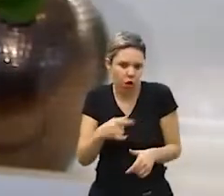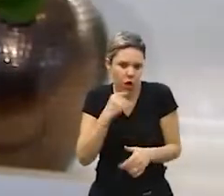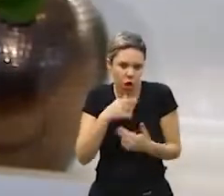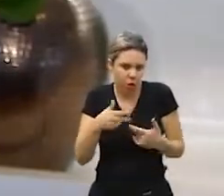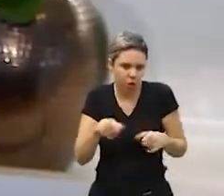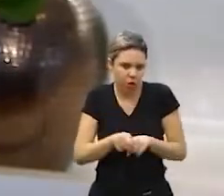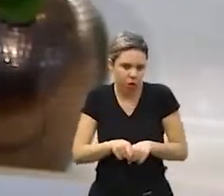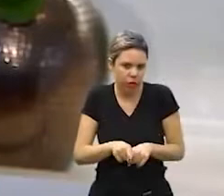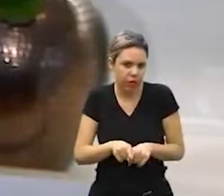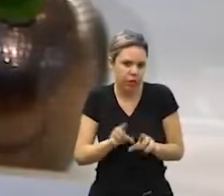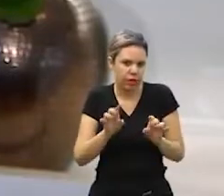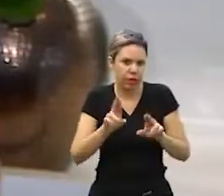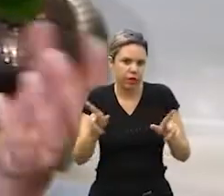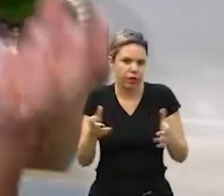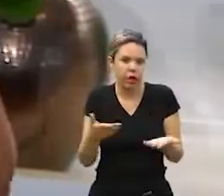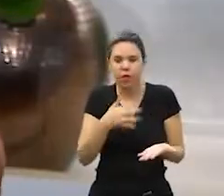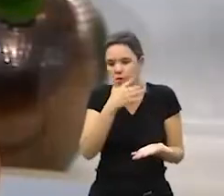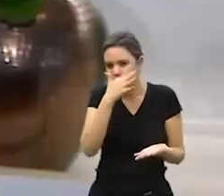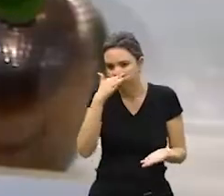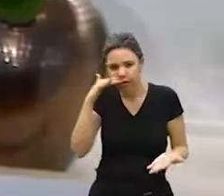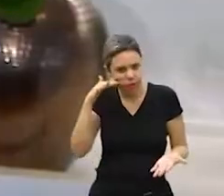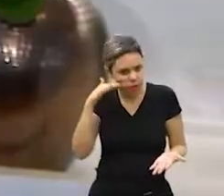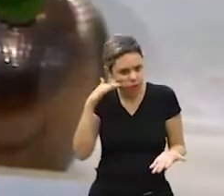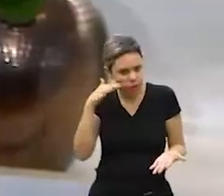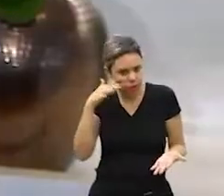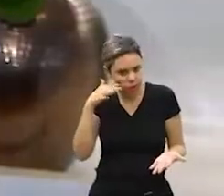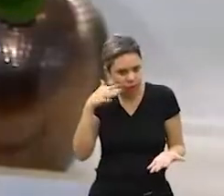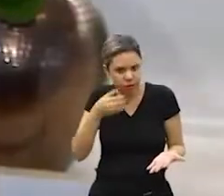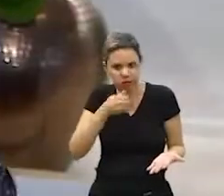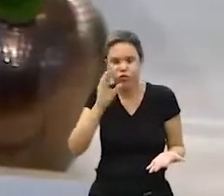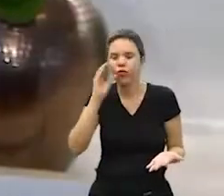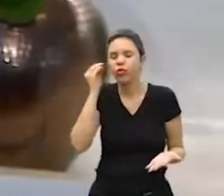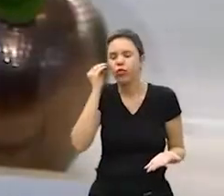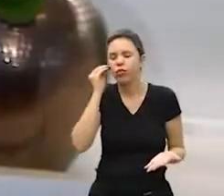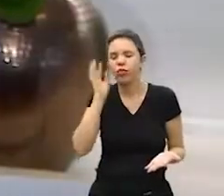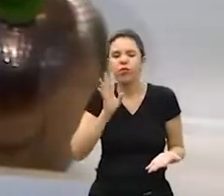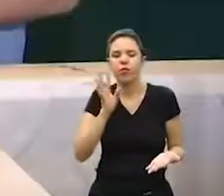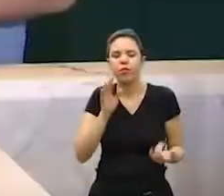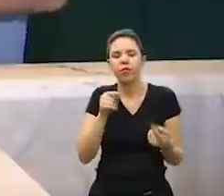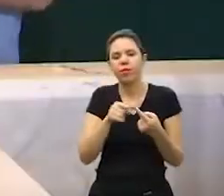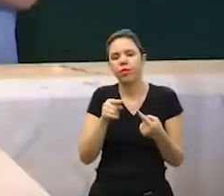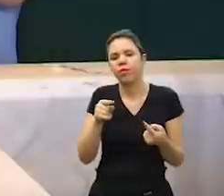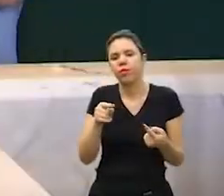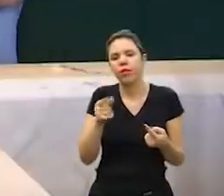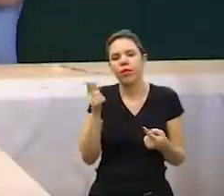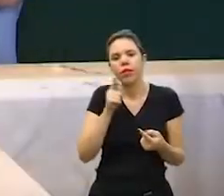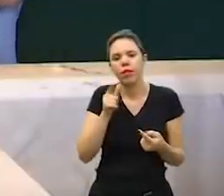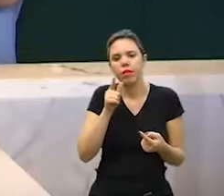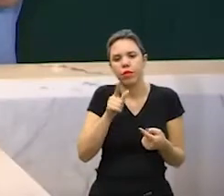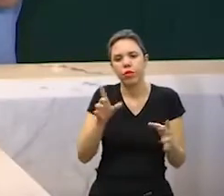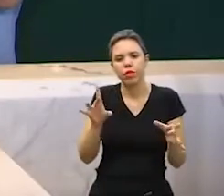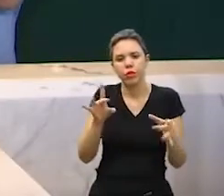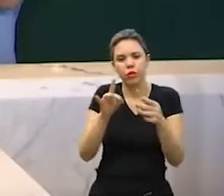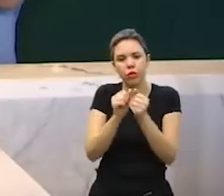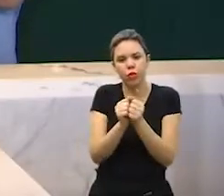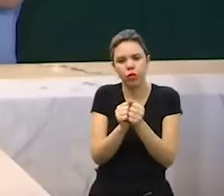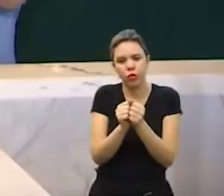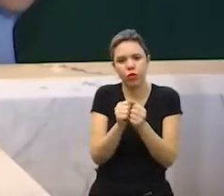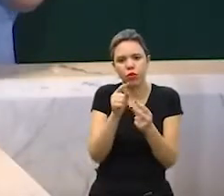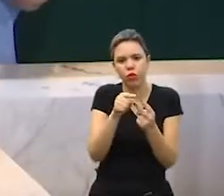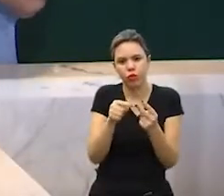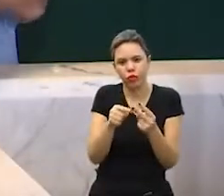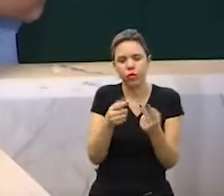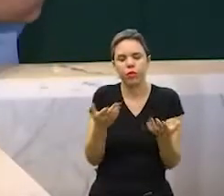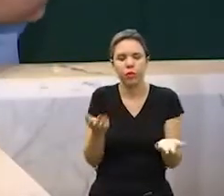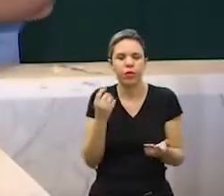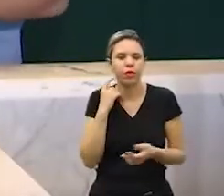uma refrescância, um toque diferencial e o aroma também, né? A hora que você vai tomar fica bem bacana. Porque daí a gente consegue juntar